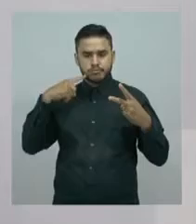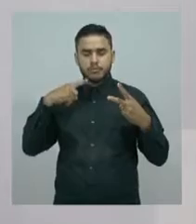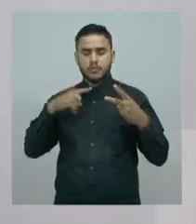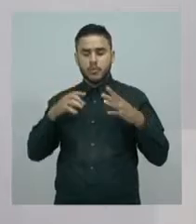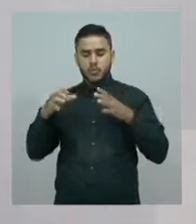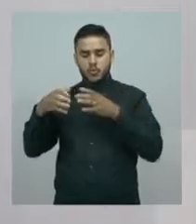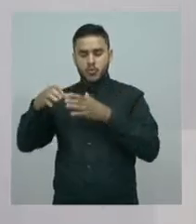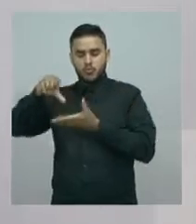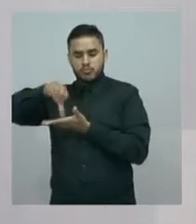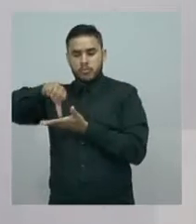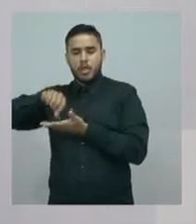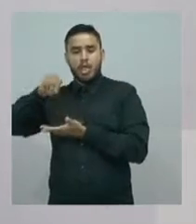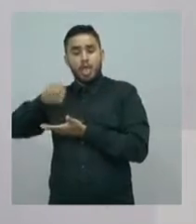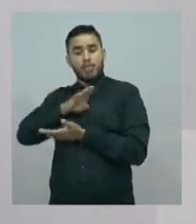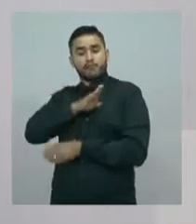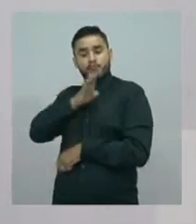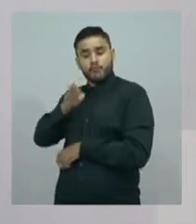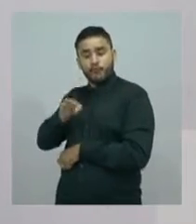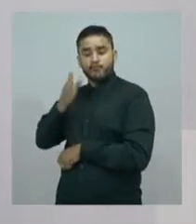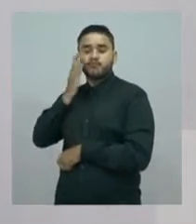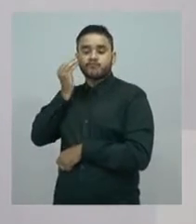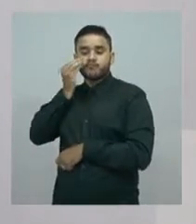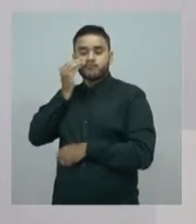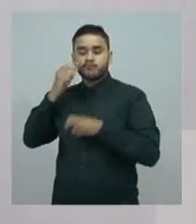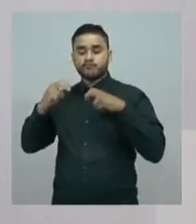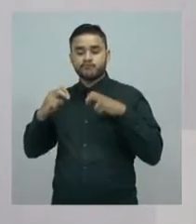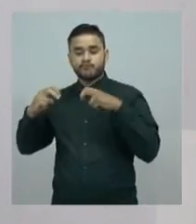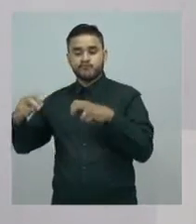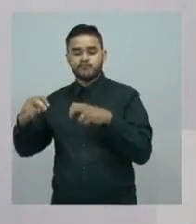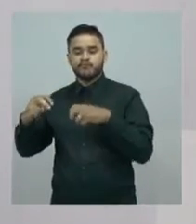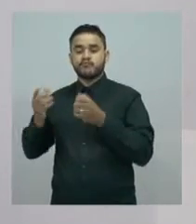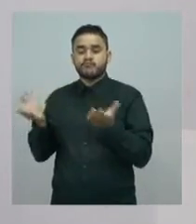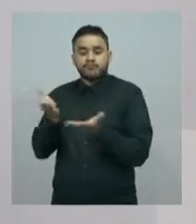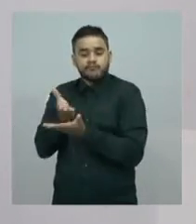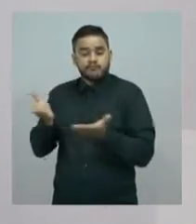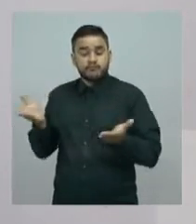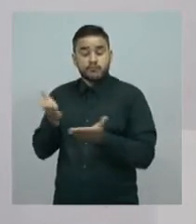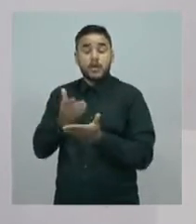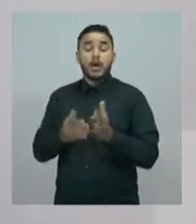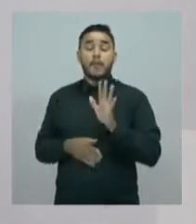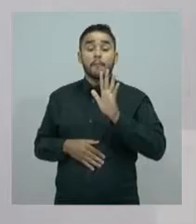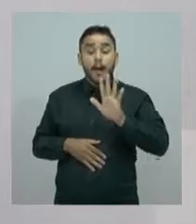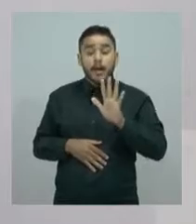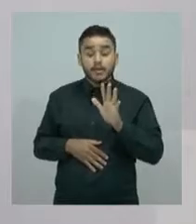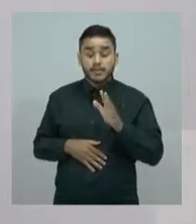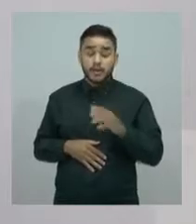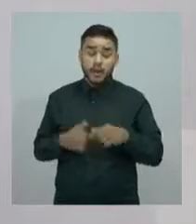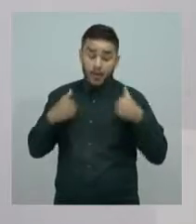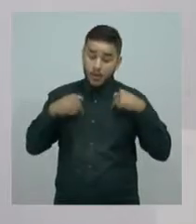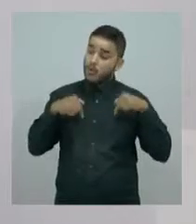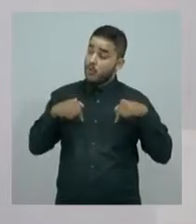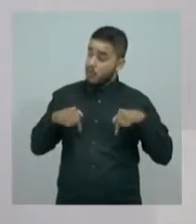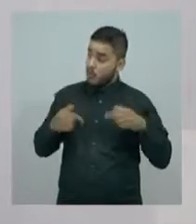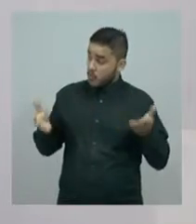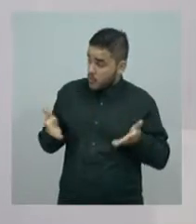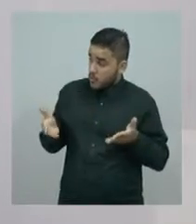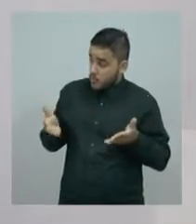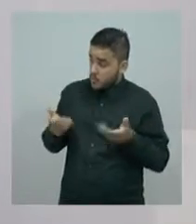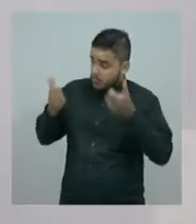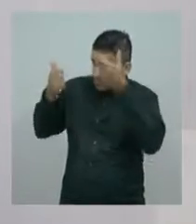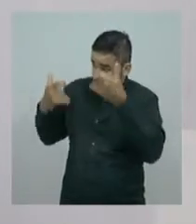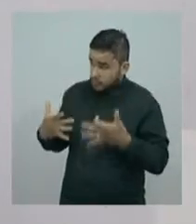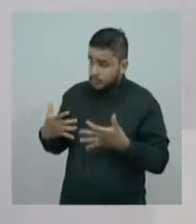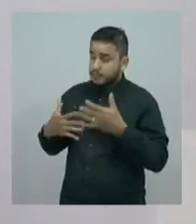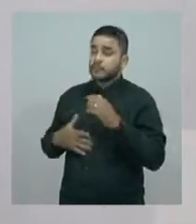mediação, né? A vantagem dessa mediação comunitária é que ela está ali próxima da pessoa, próxima